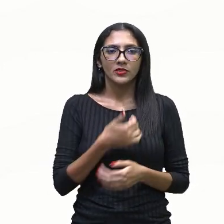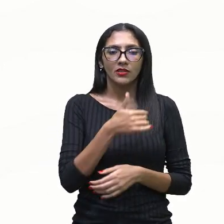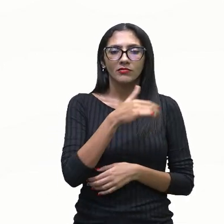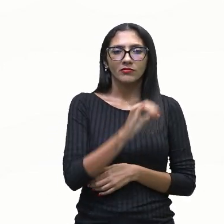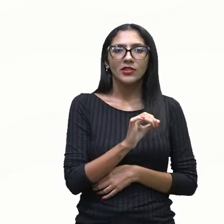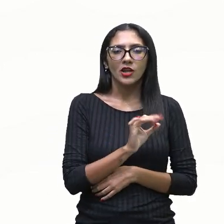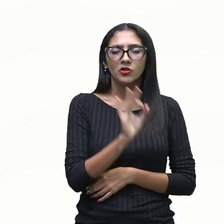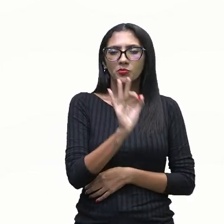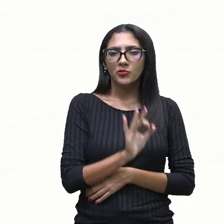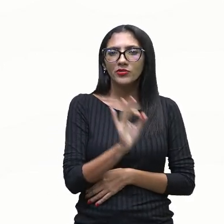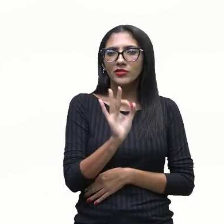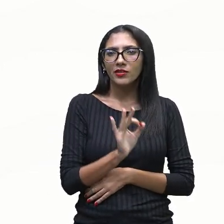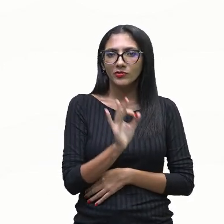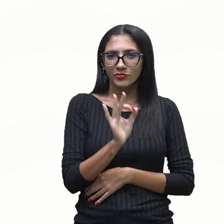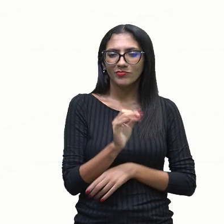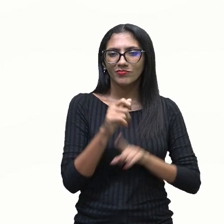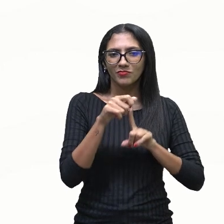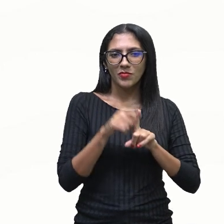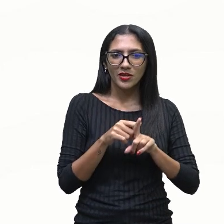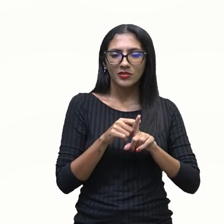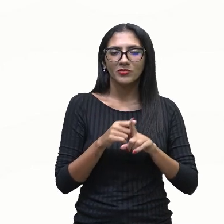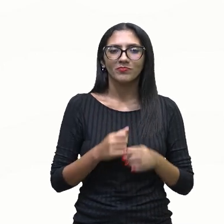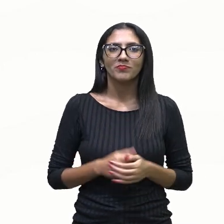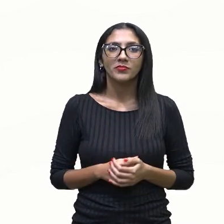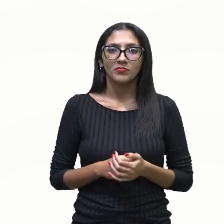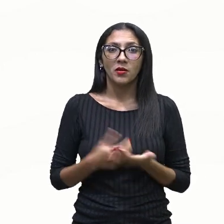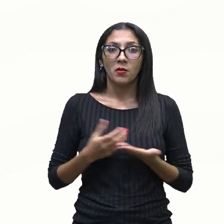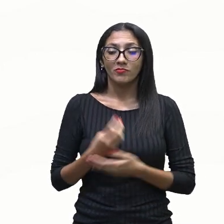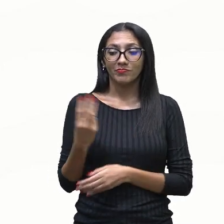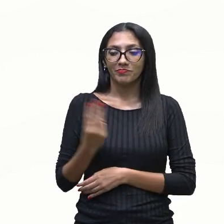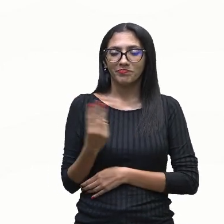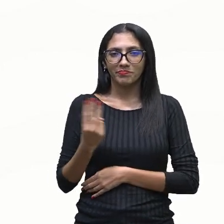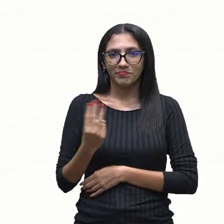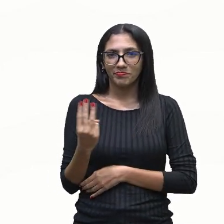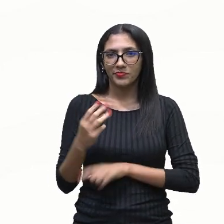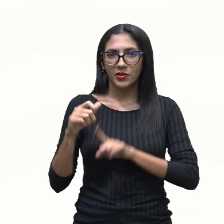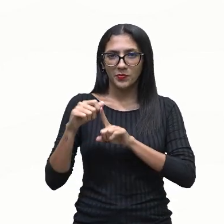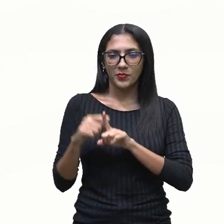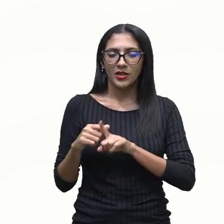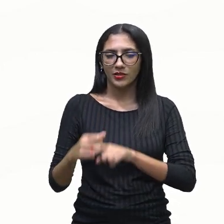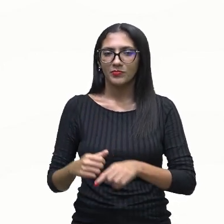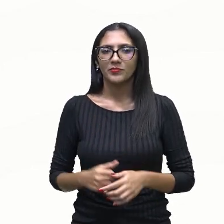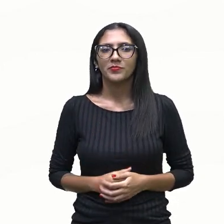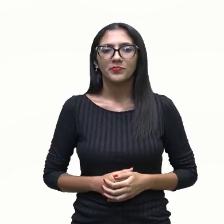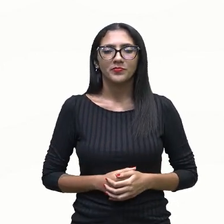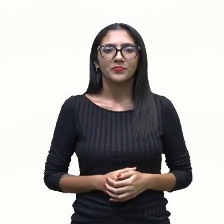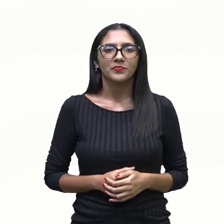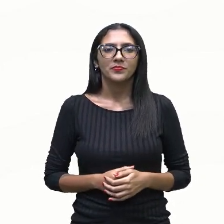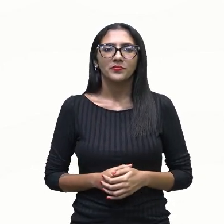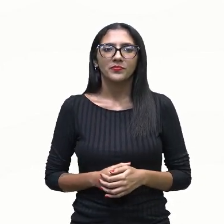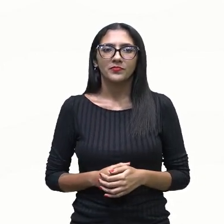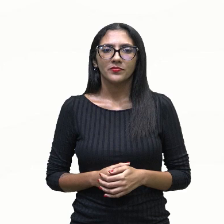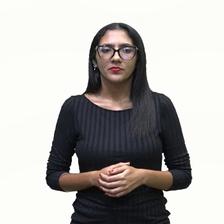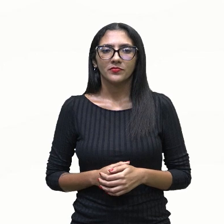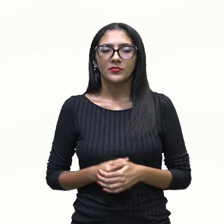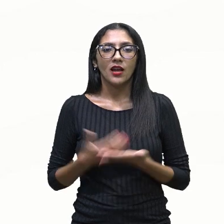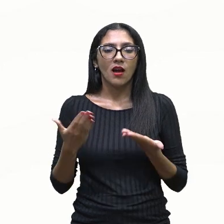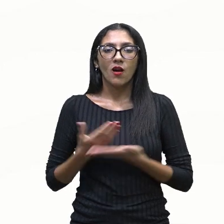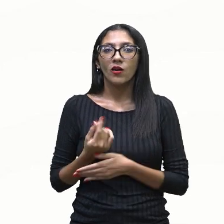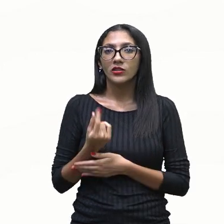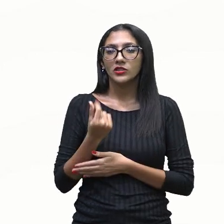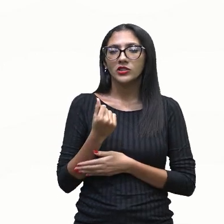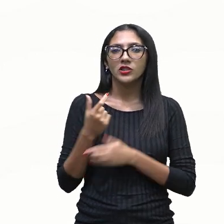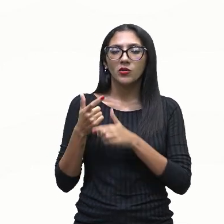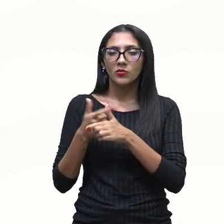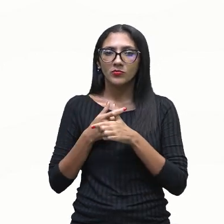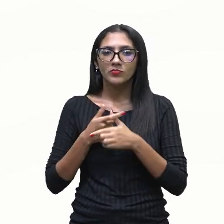10% de juros ao mês. Então, vamos para o terceiro mês. No terceiro mês, o saldo devedor do